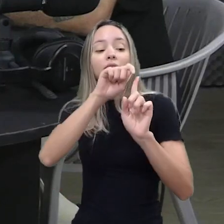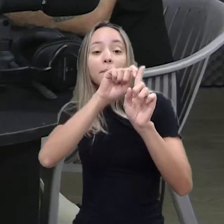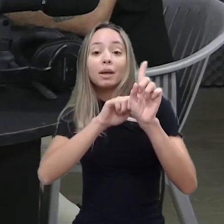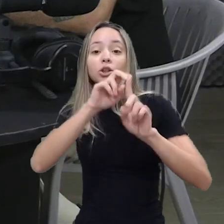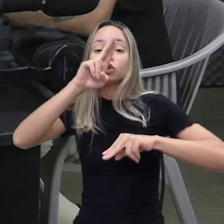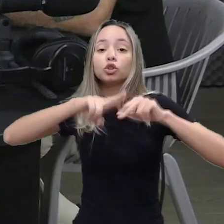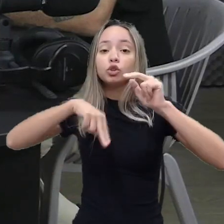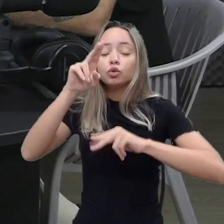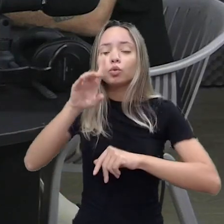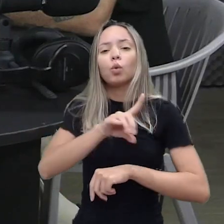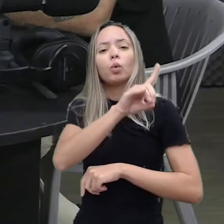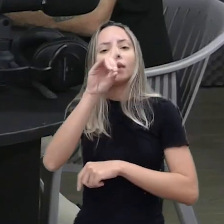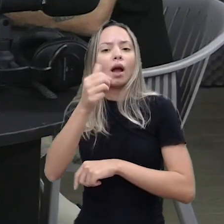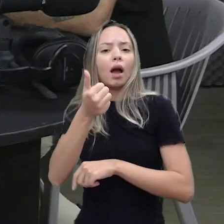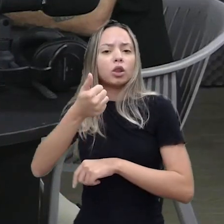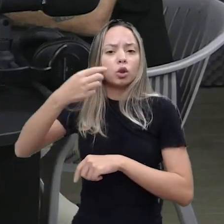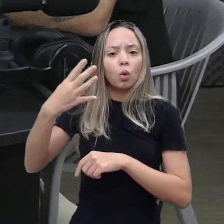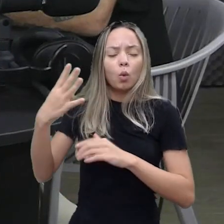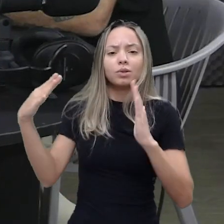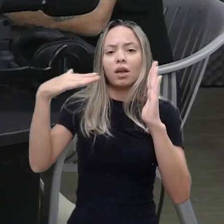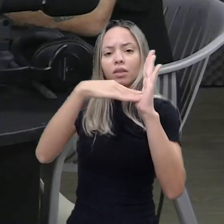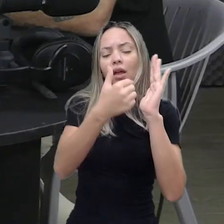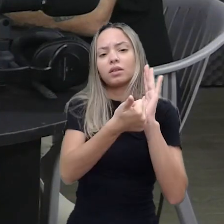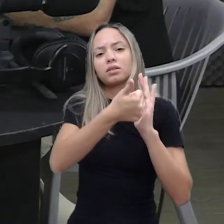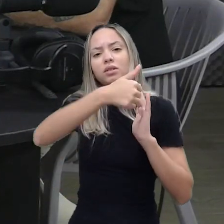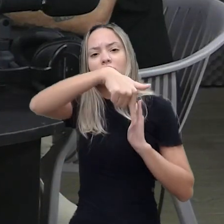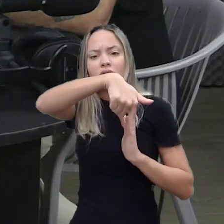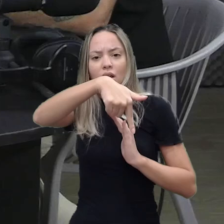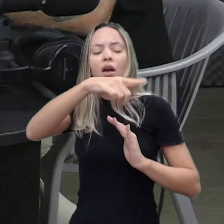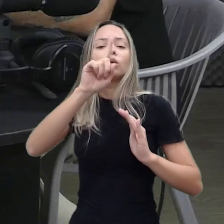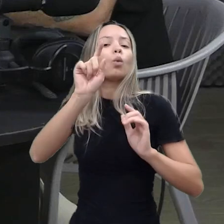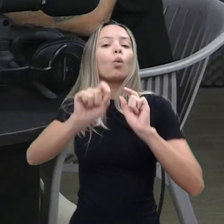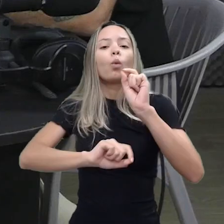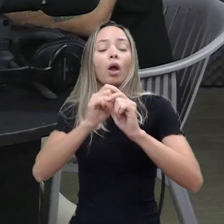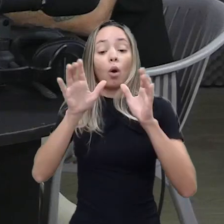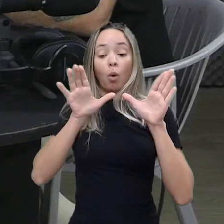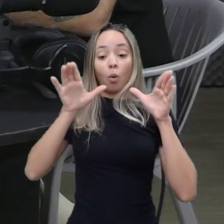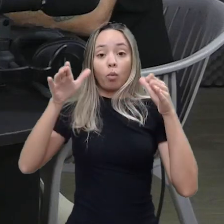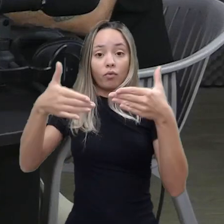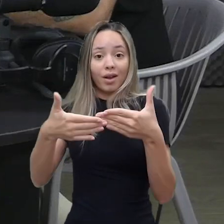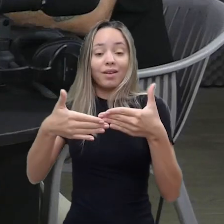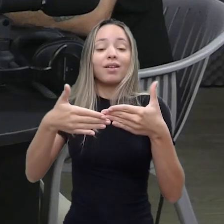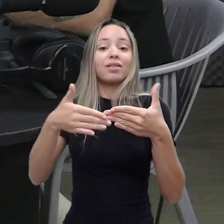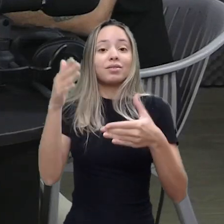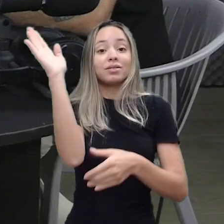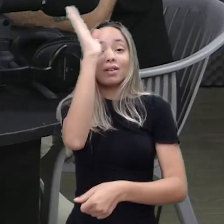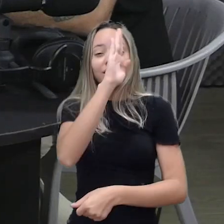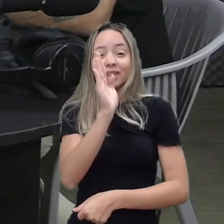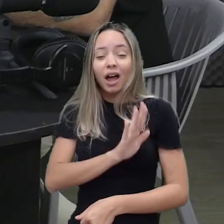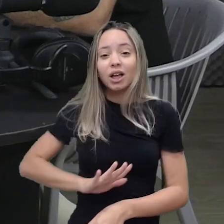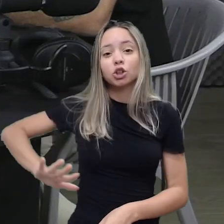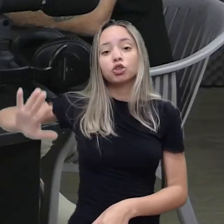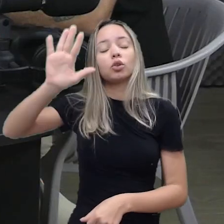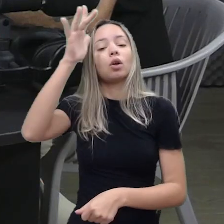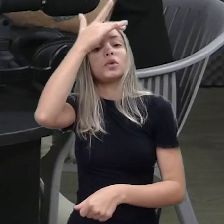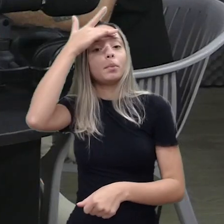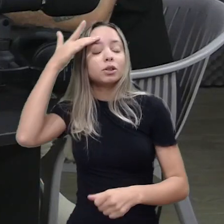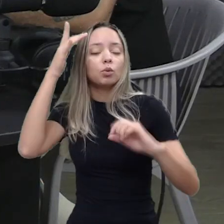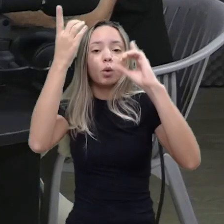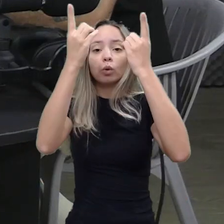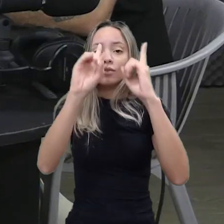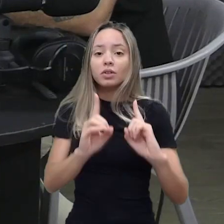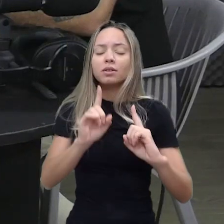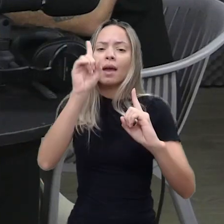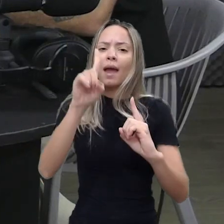17, a conferência, né, a 5ª Conferência Nacional de Direitos da Pessoa com Deficiência. Então, a gente está vindo ainda de um momento